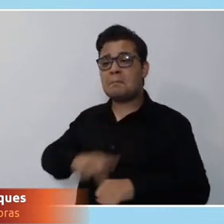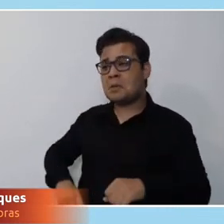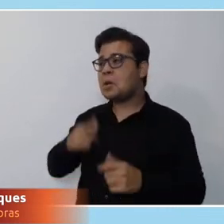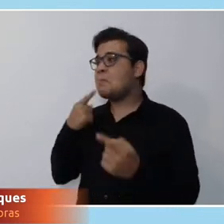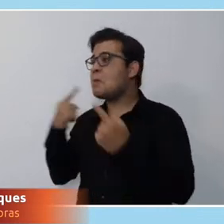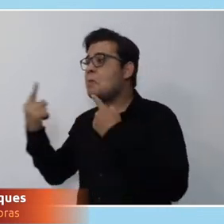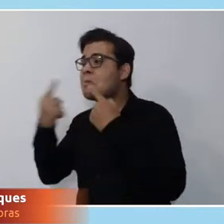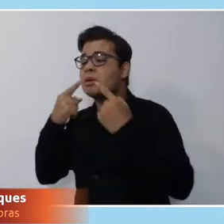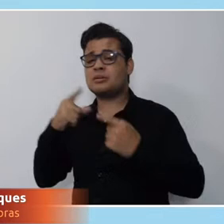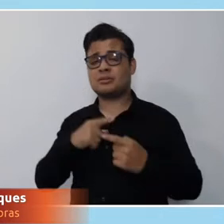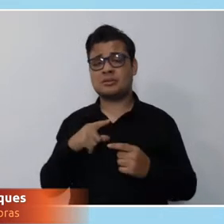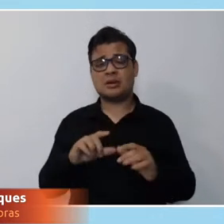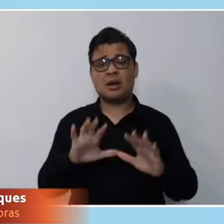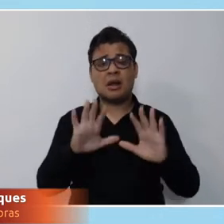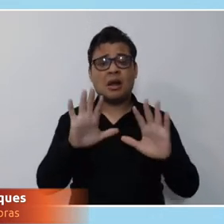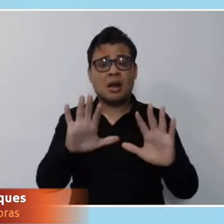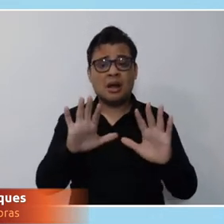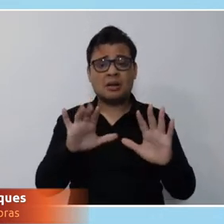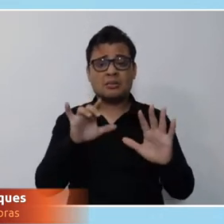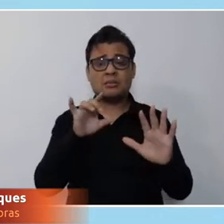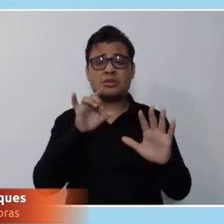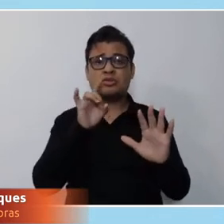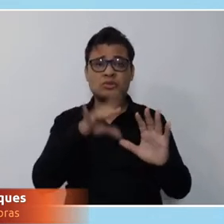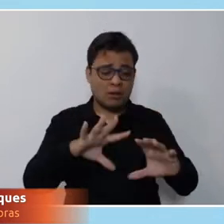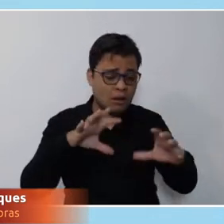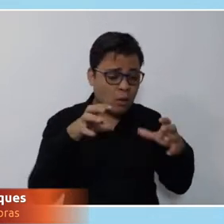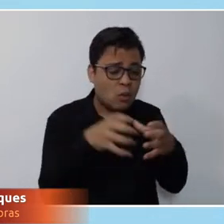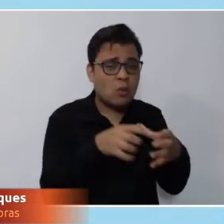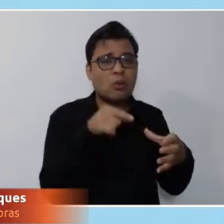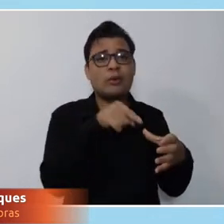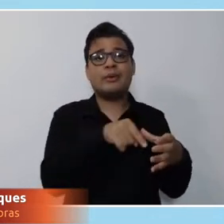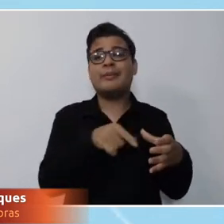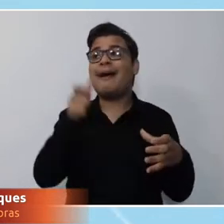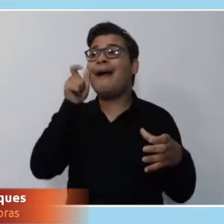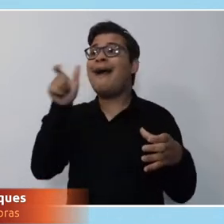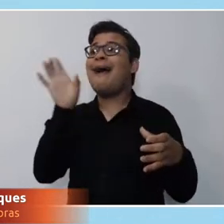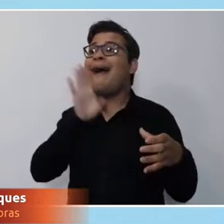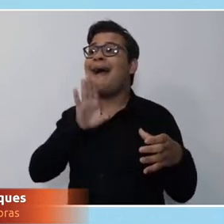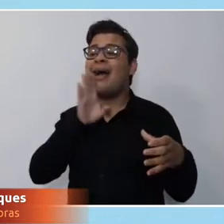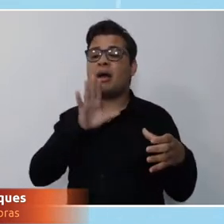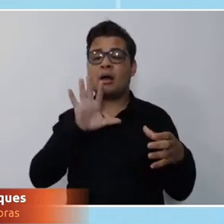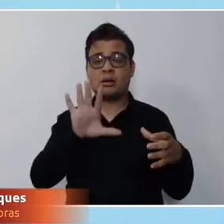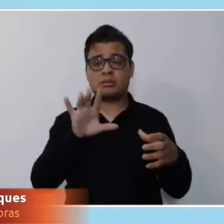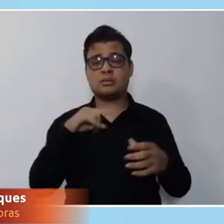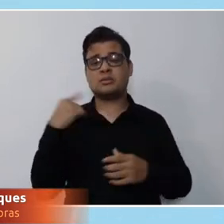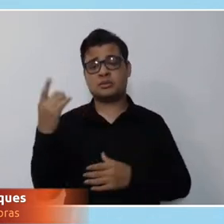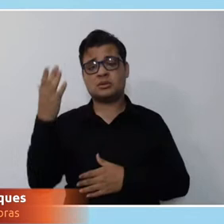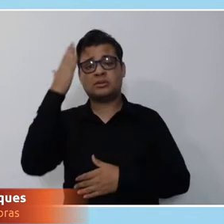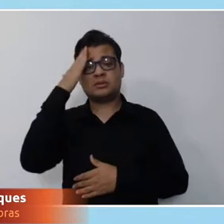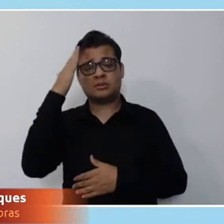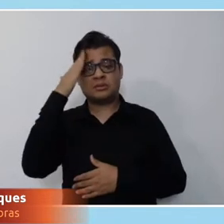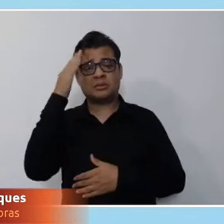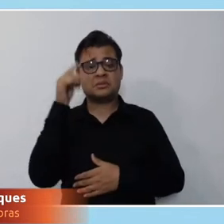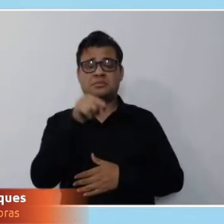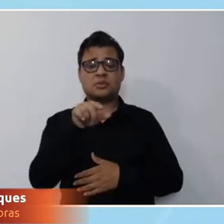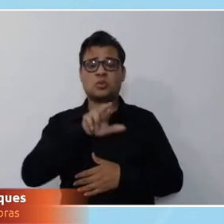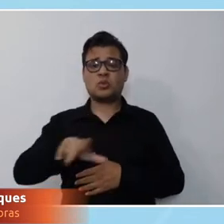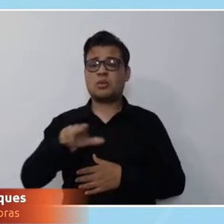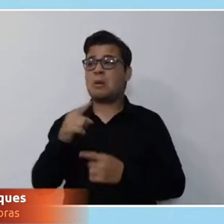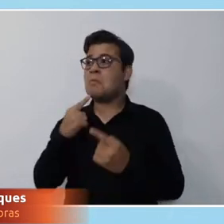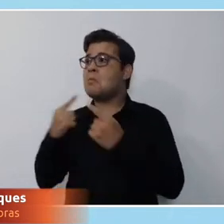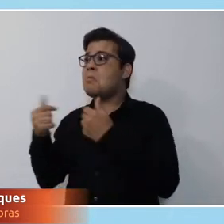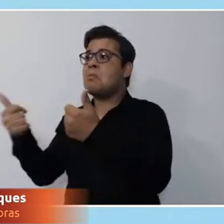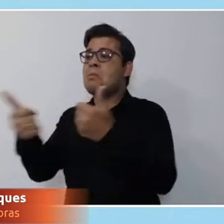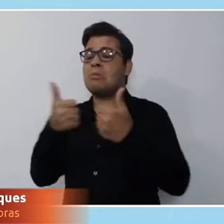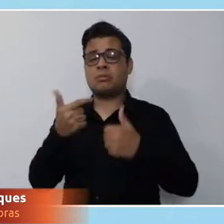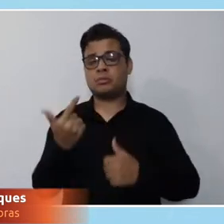Camila, só serve para esse grupo. Todo mundo que analisa sabe que ele continua sendo um páreo internacional. E só para